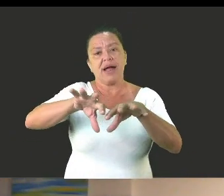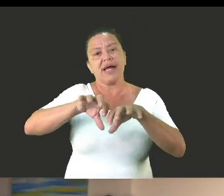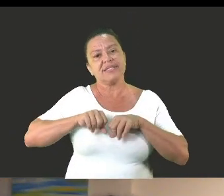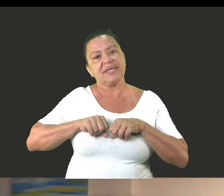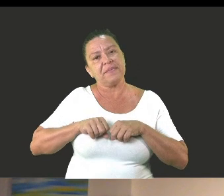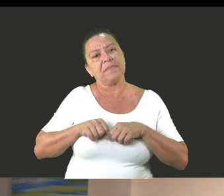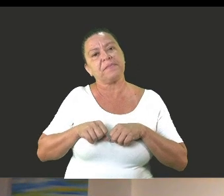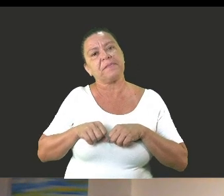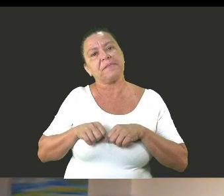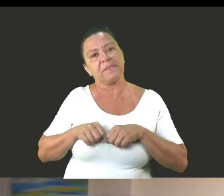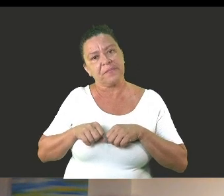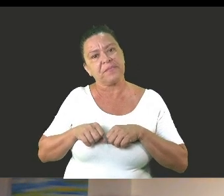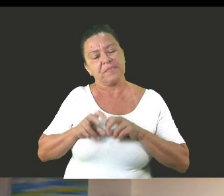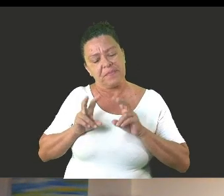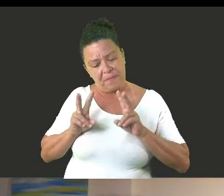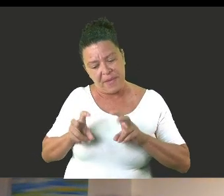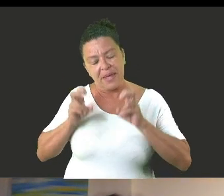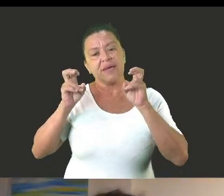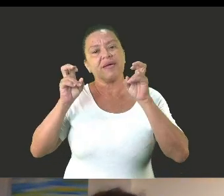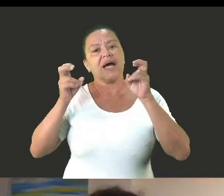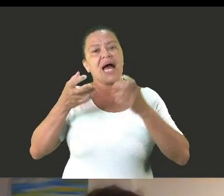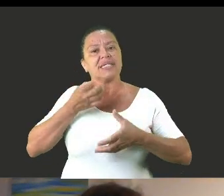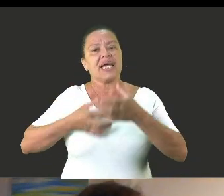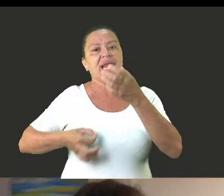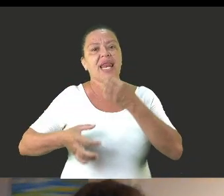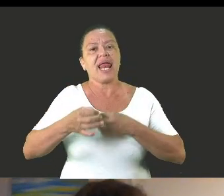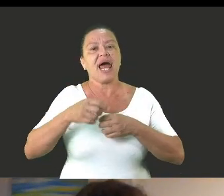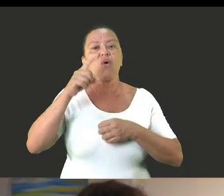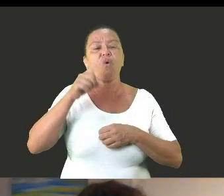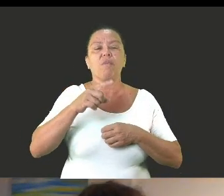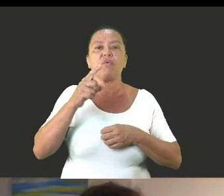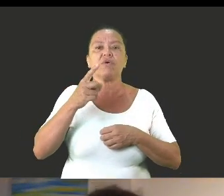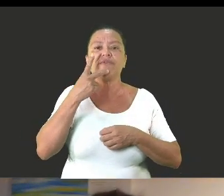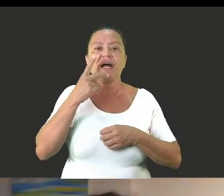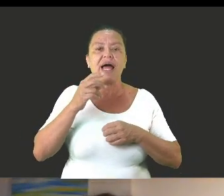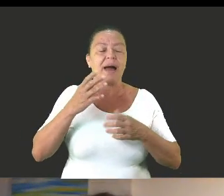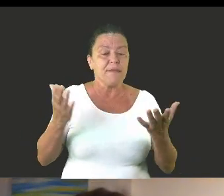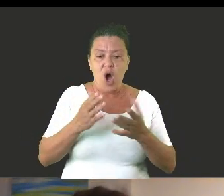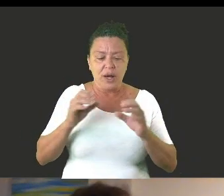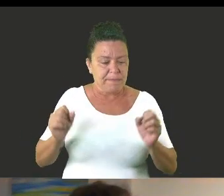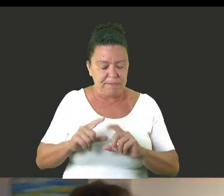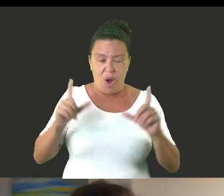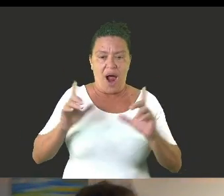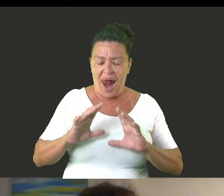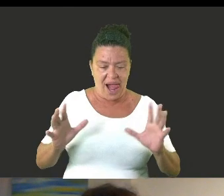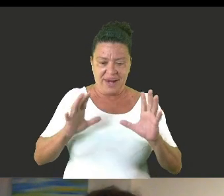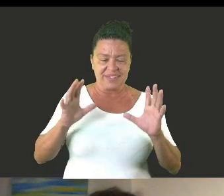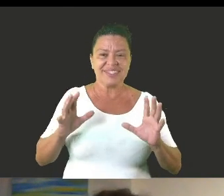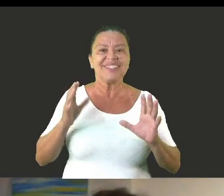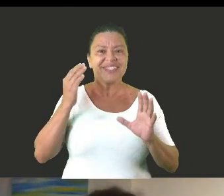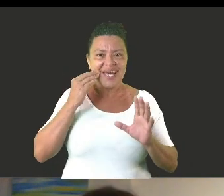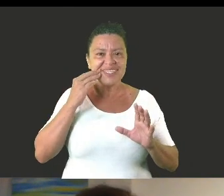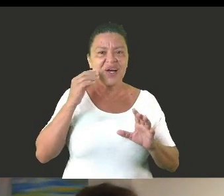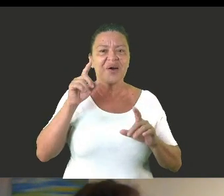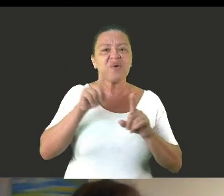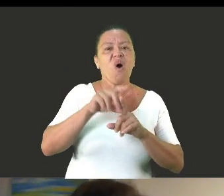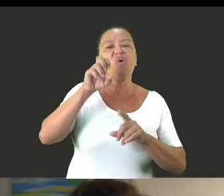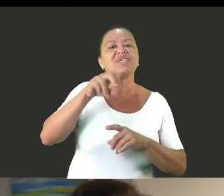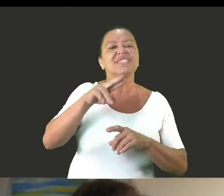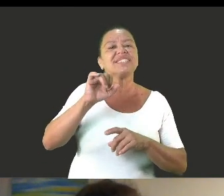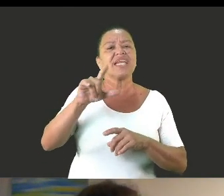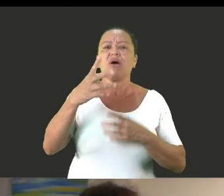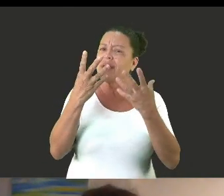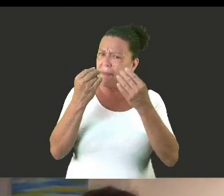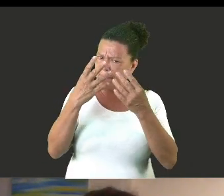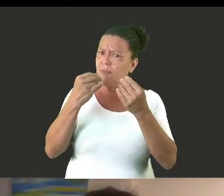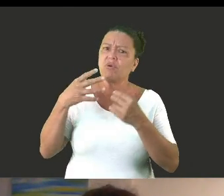recebida, ela é captada pelas células como um sinal. Então ele até explica com mais propriedade, tem várias palestras